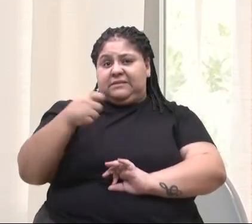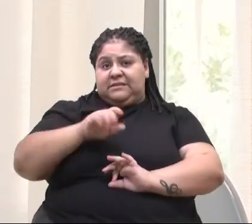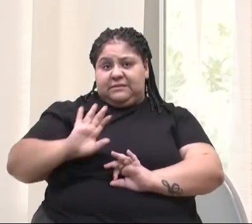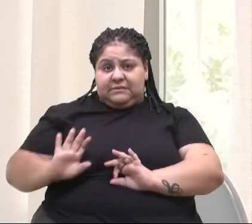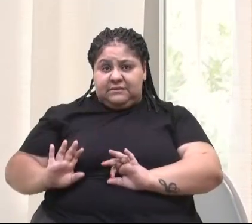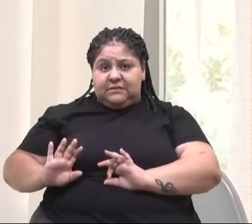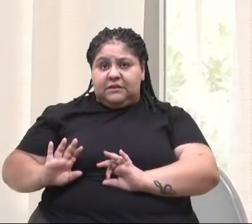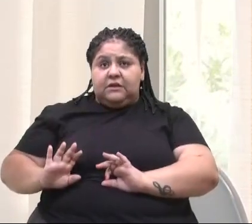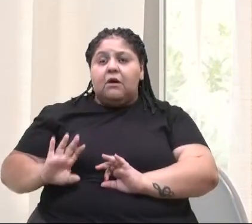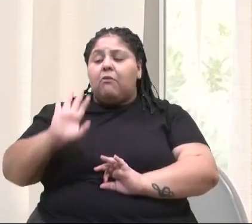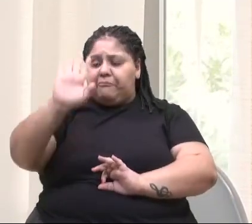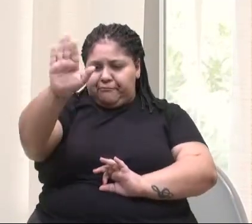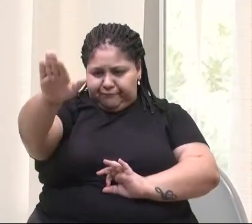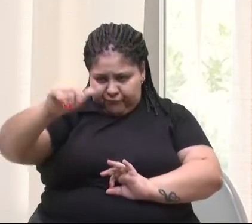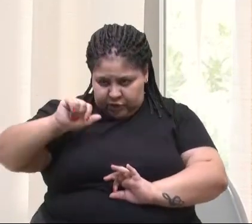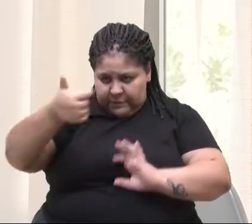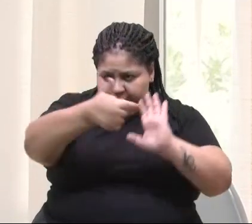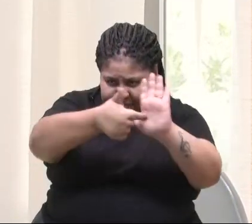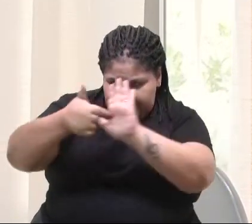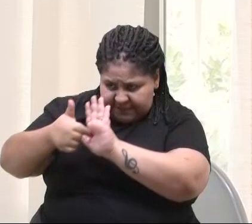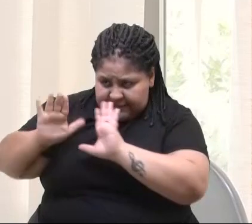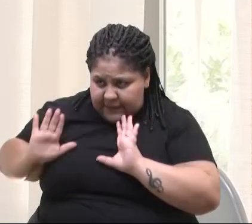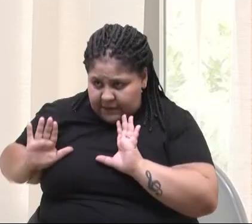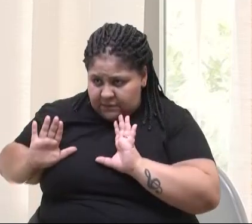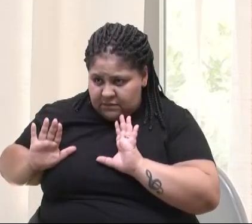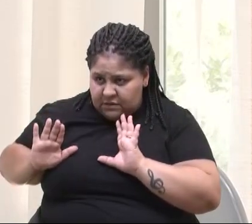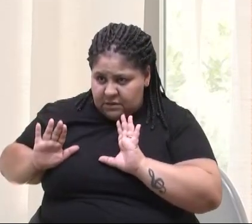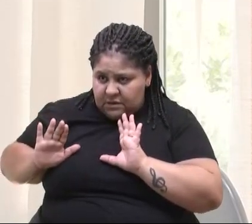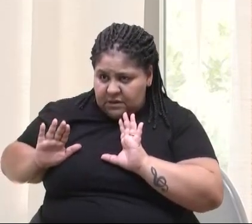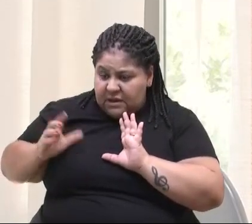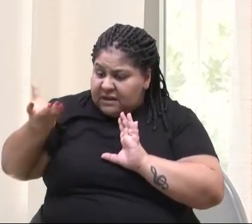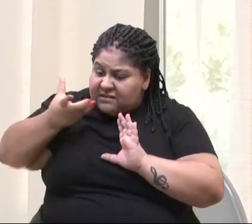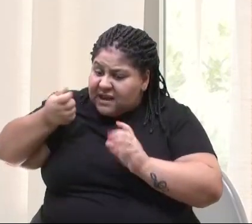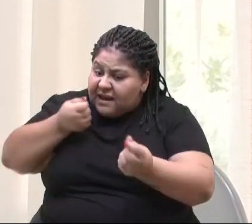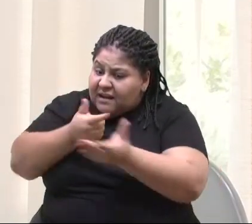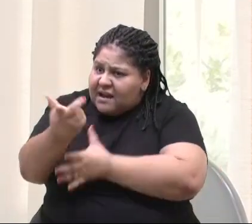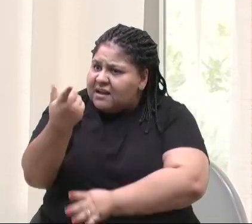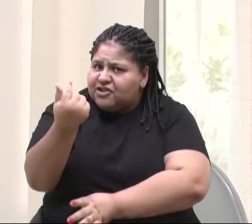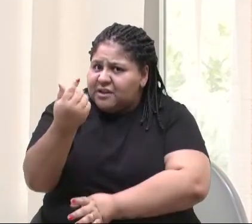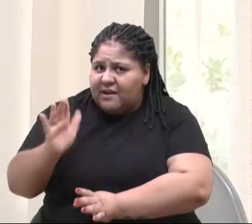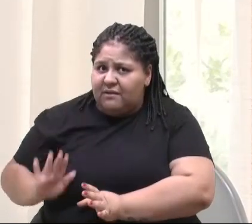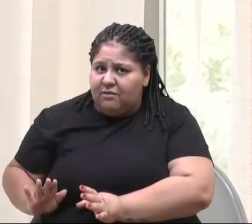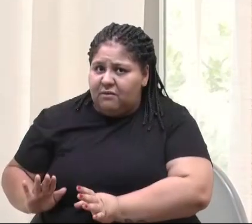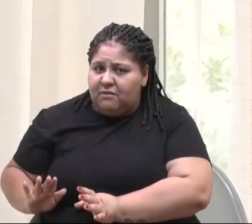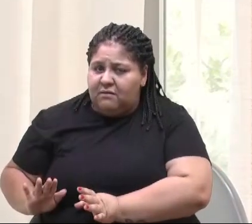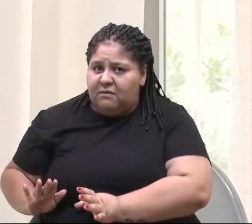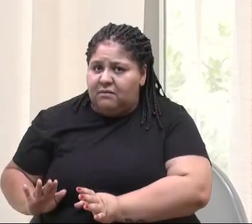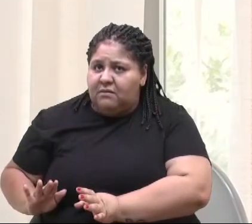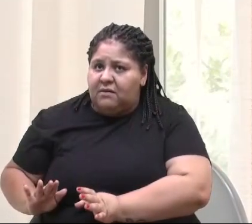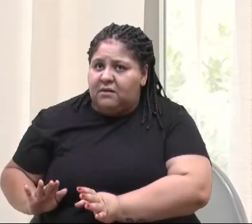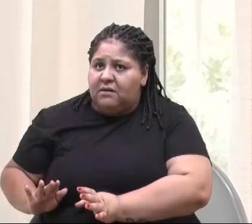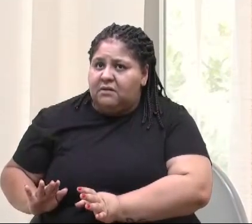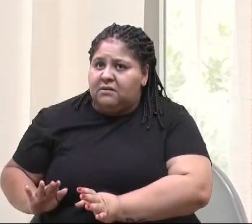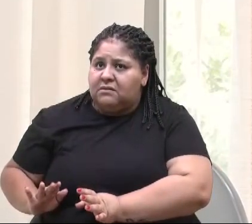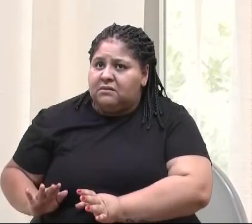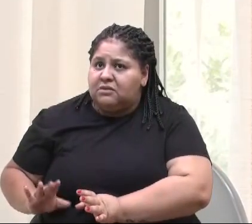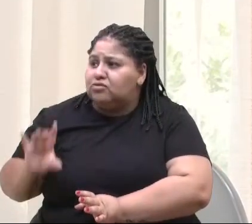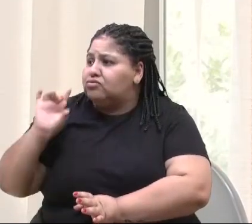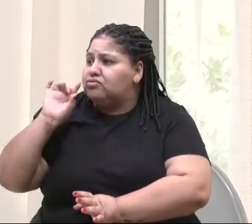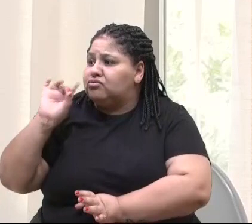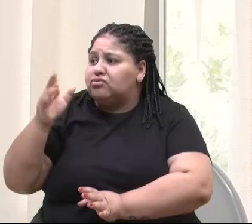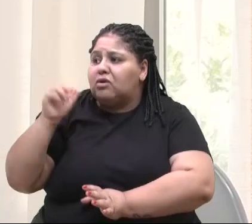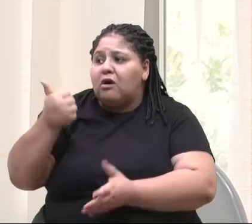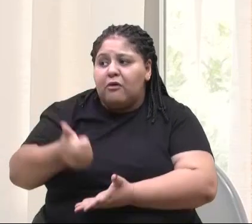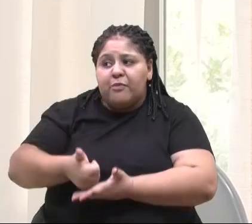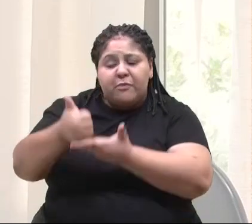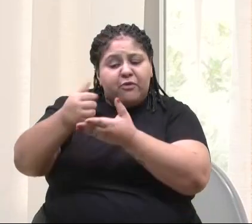vai apresentar lá. Esses grupos folclóricos não vão lá para ganhar dinheiro, para ficar ricos, milionários ou viralizarem na internet. Vão lá para colaborar com a Festa da